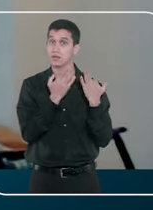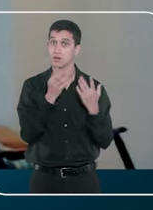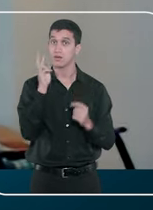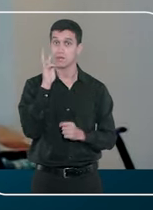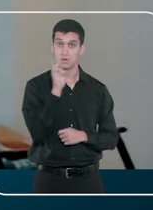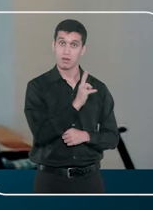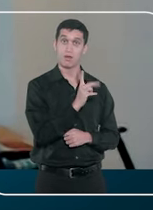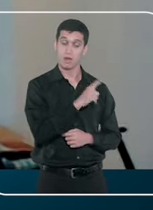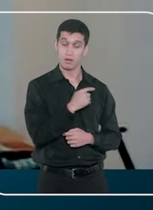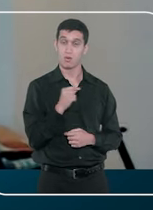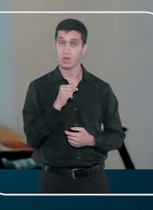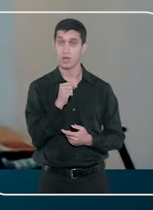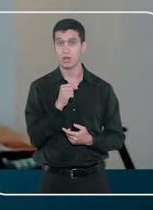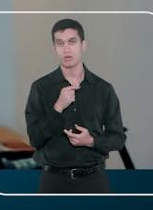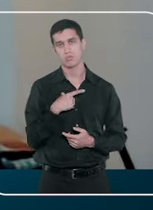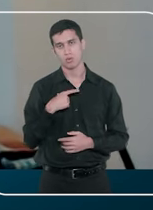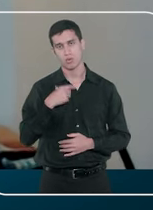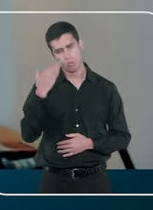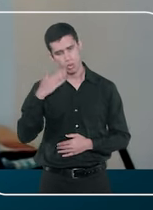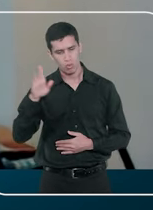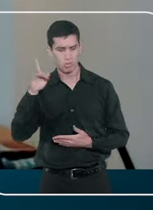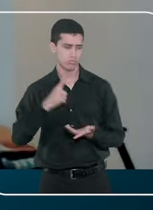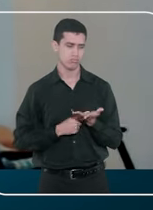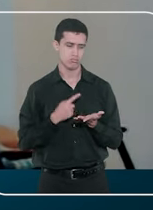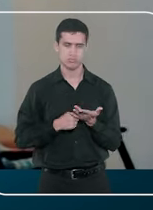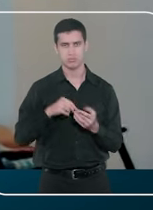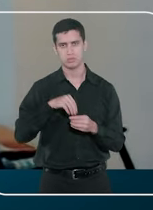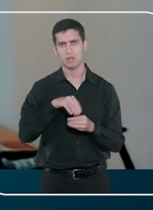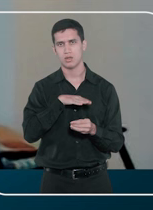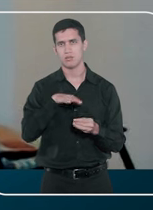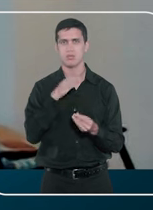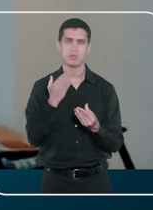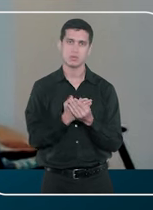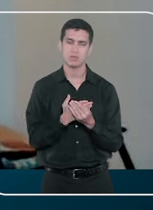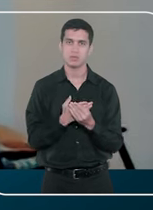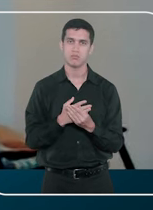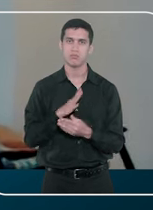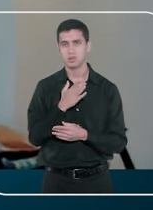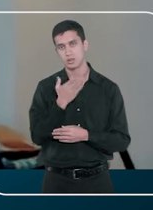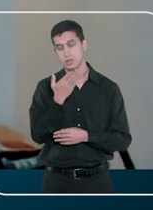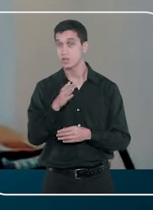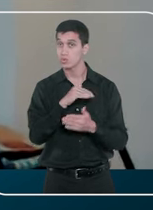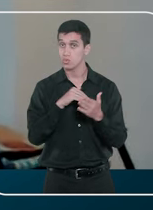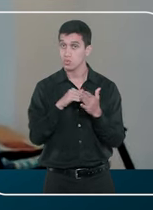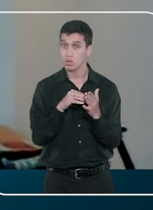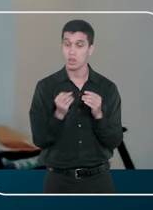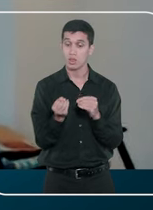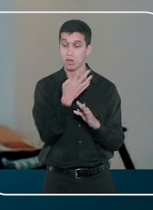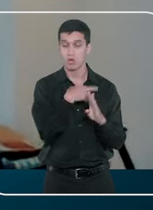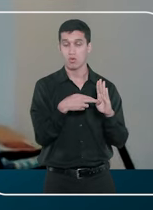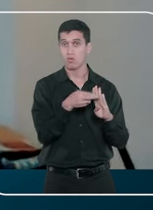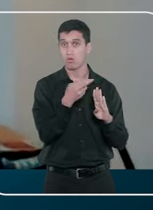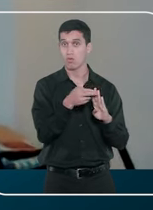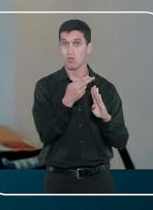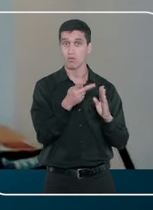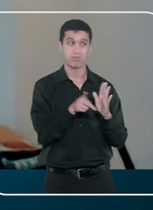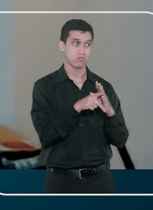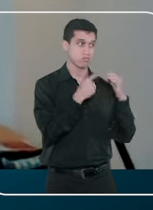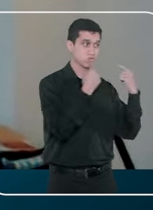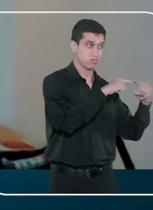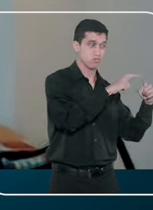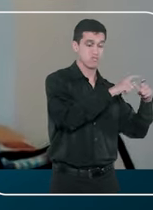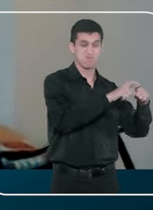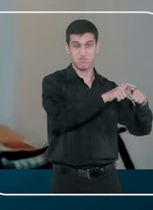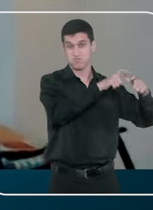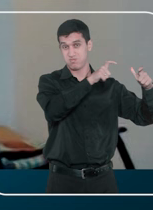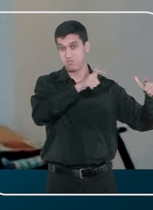processual, mas não confundamos. Nós estamos falando aqui de uma sofisticação normativa no enfrentamento da macrocriminalidade. A relação